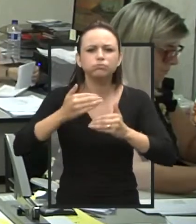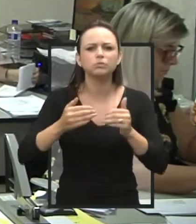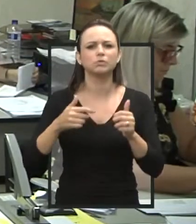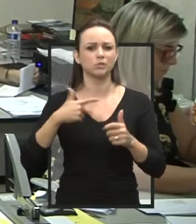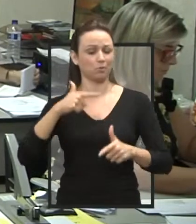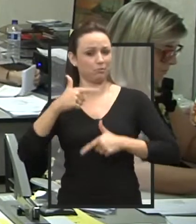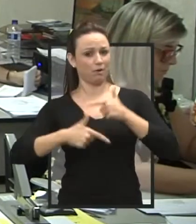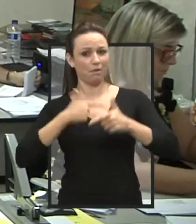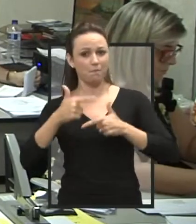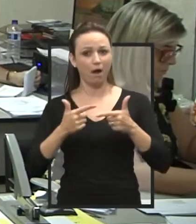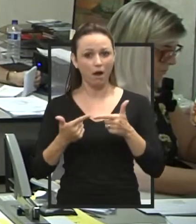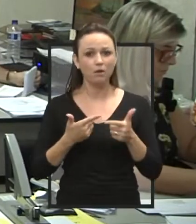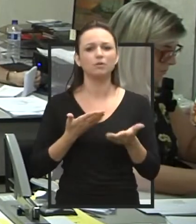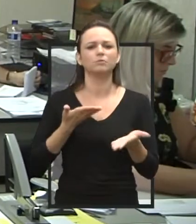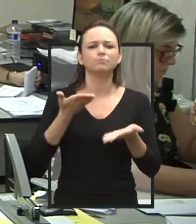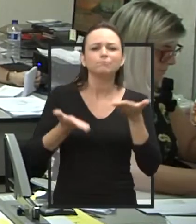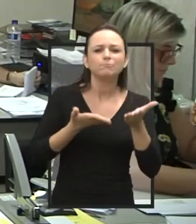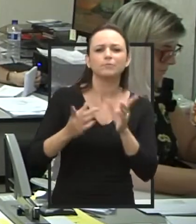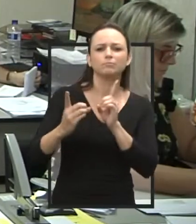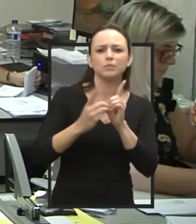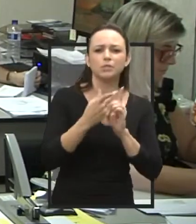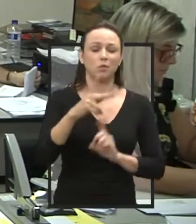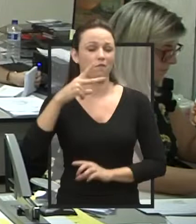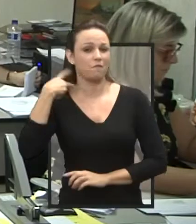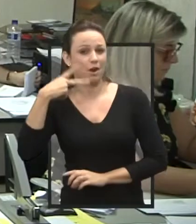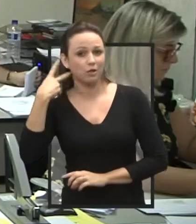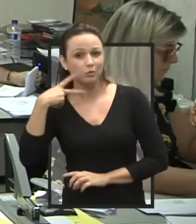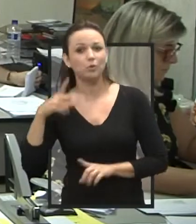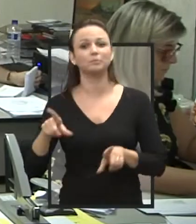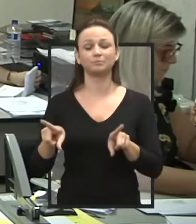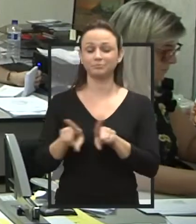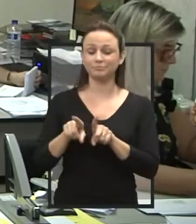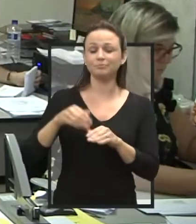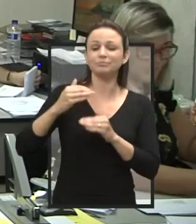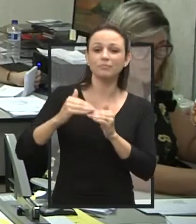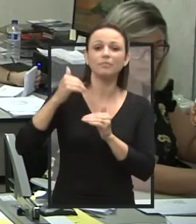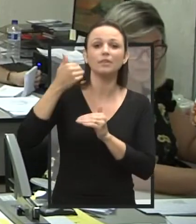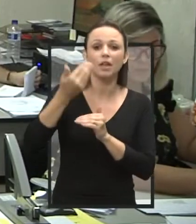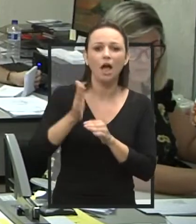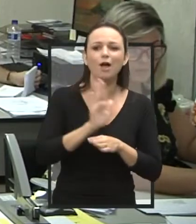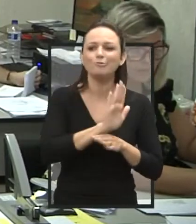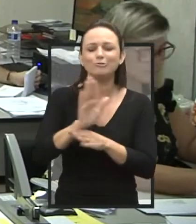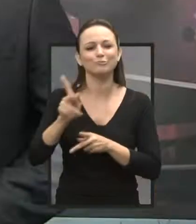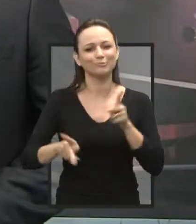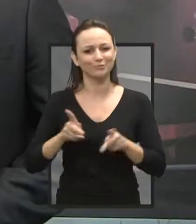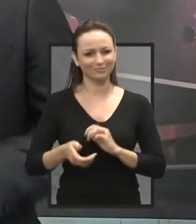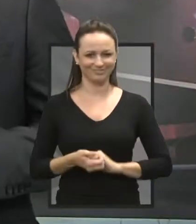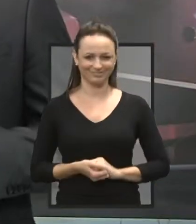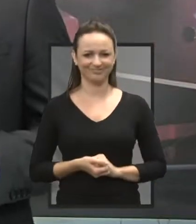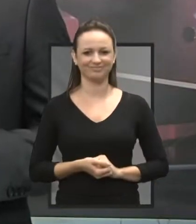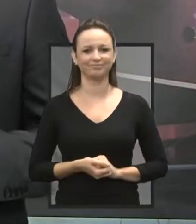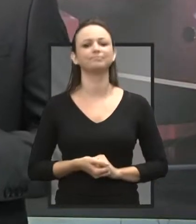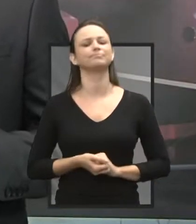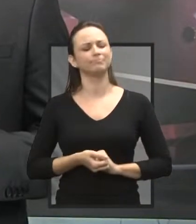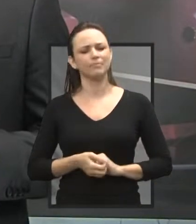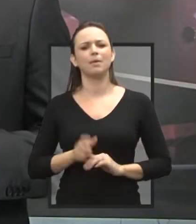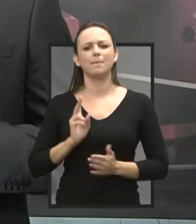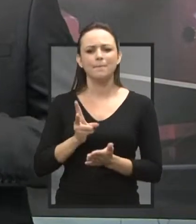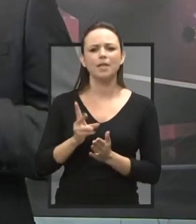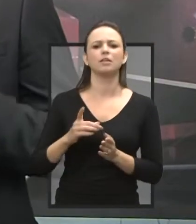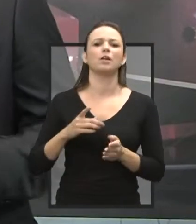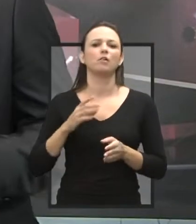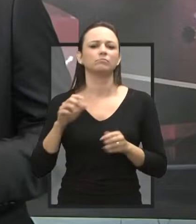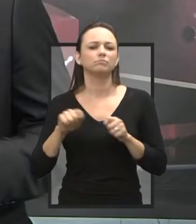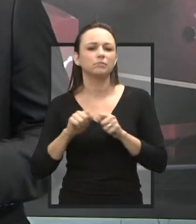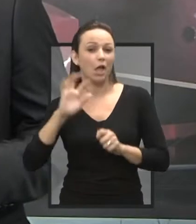seus serviços, atendendo os seus vereadores, que consequentemente atendem a população. Mesmo atendendo às